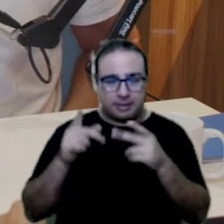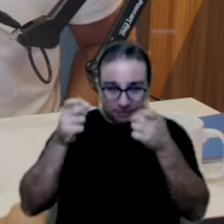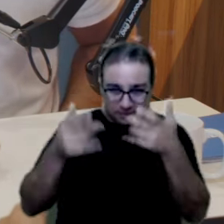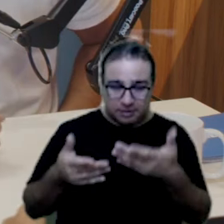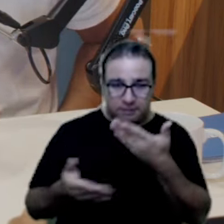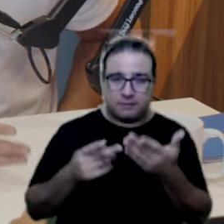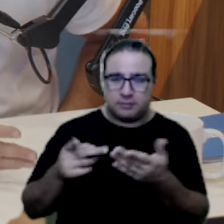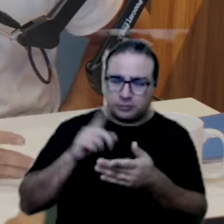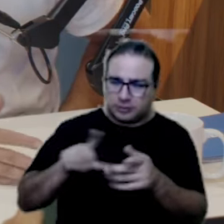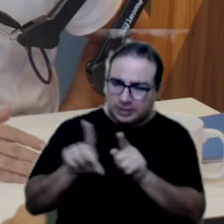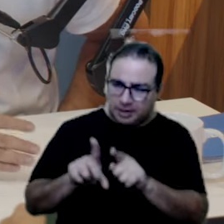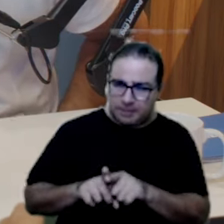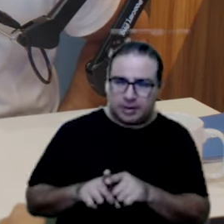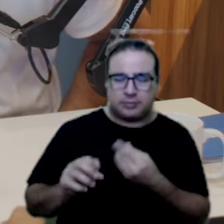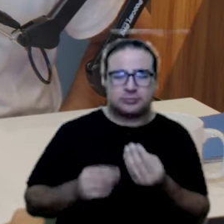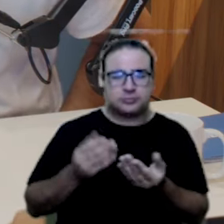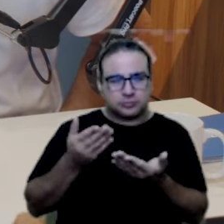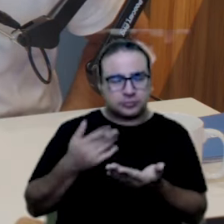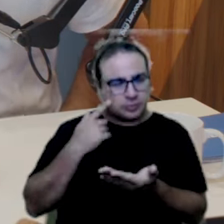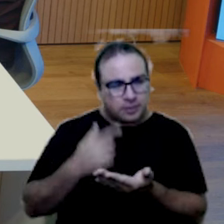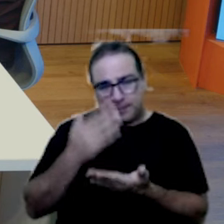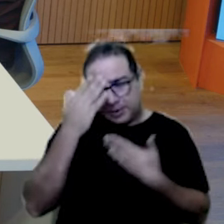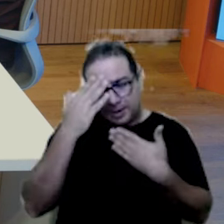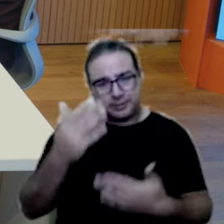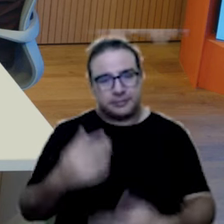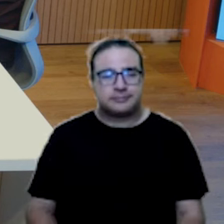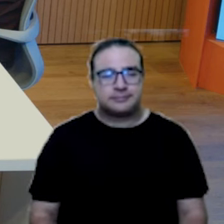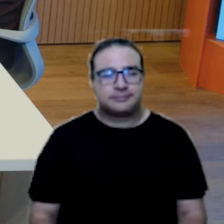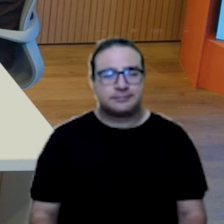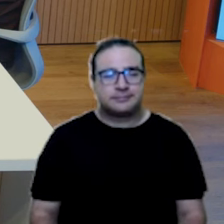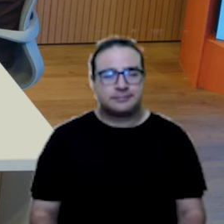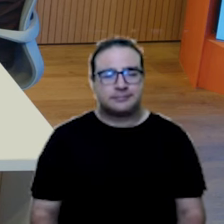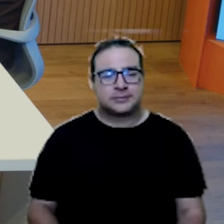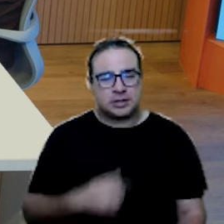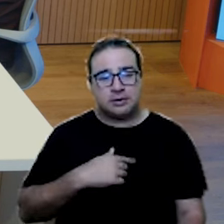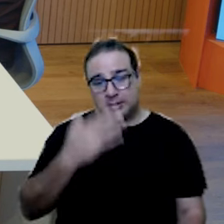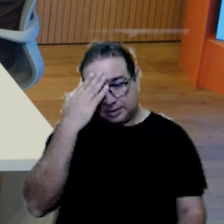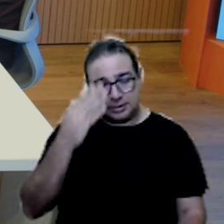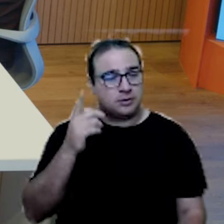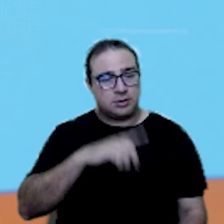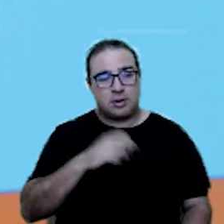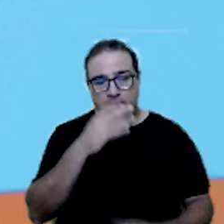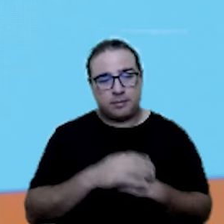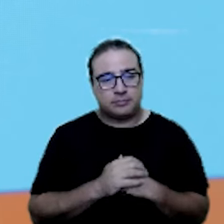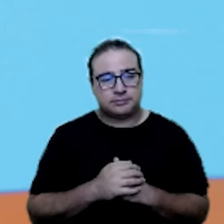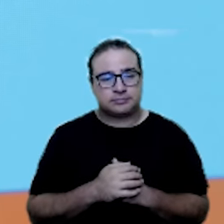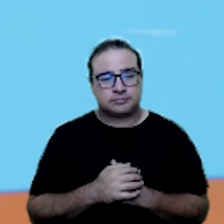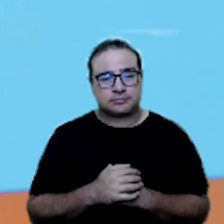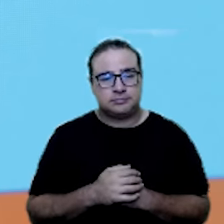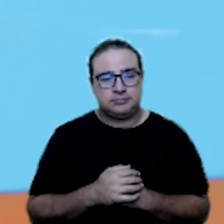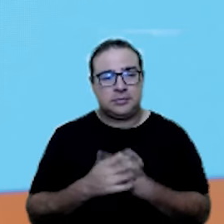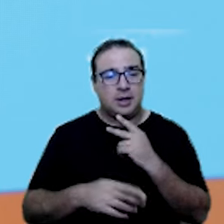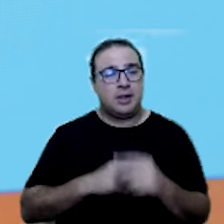Oscar aqui para que ajudou a gente muito nessa noite Oscar Muito obrigado Eu que agradeço a oportunidade tá E